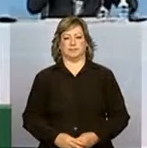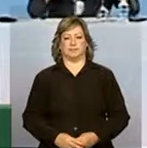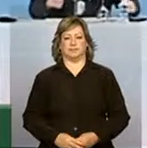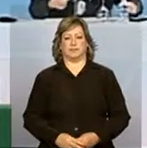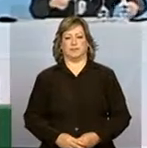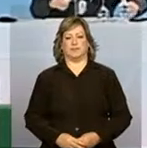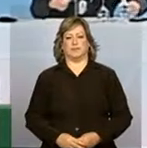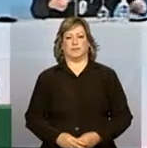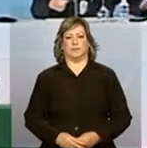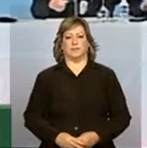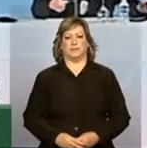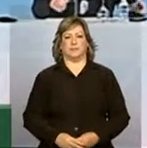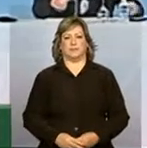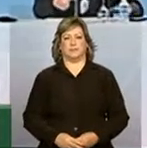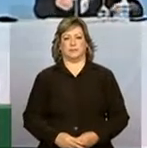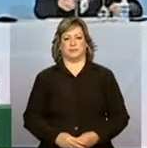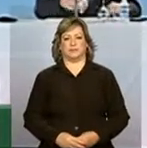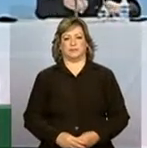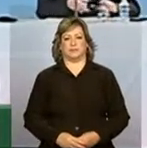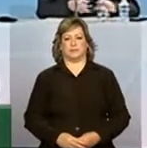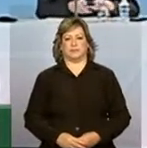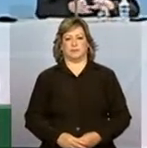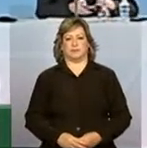Boa tarde.